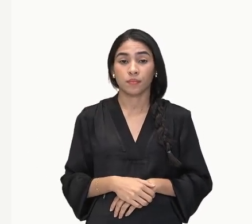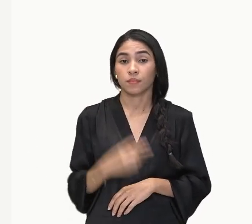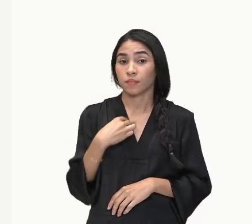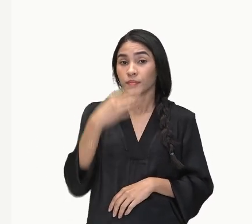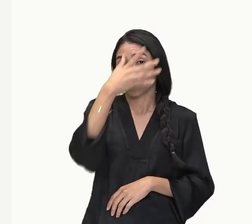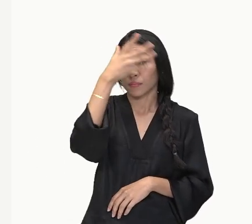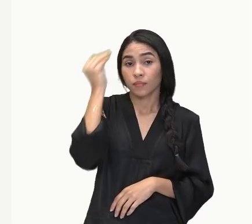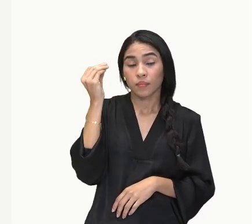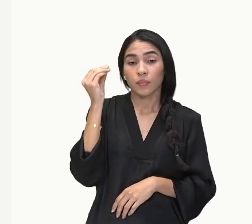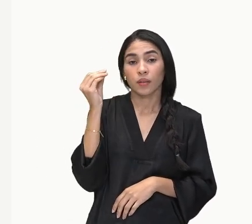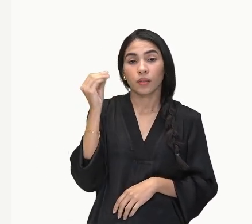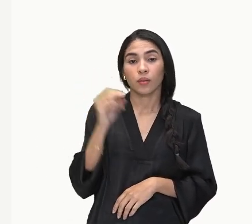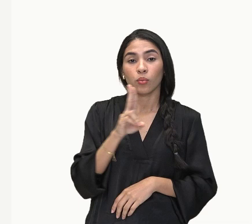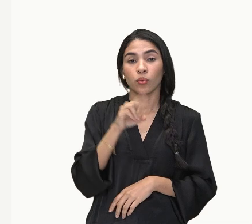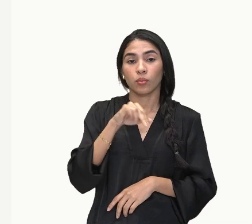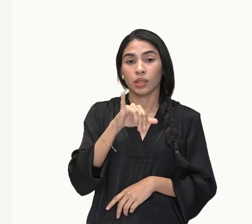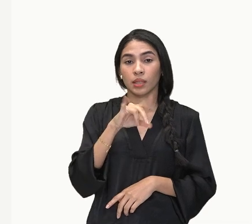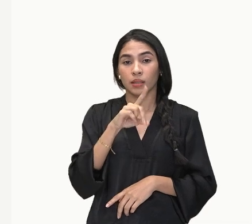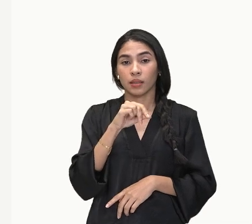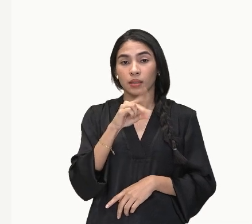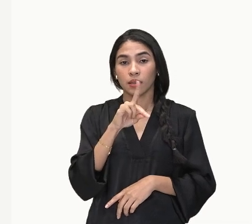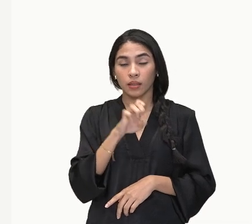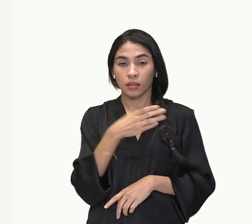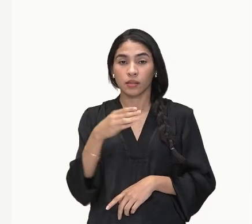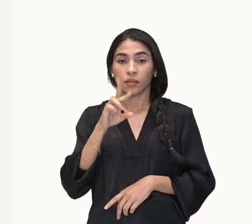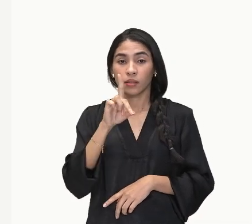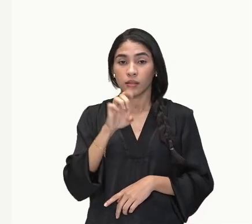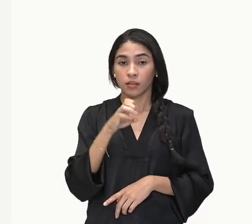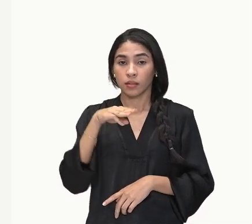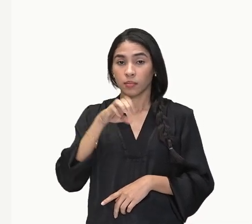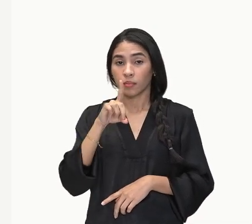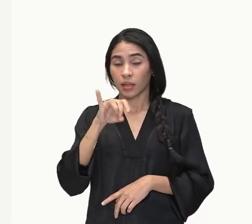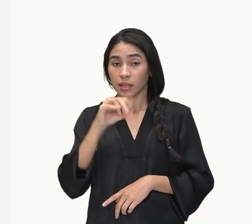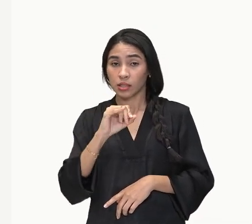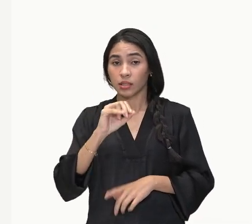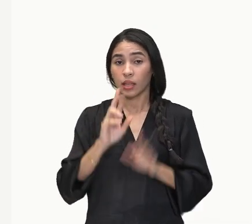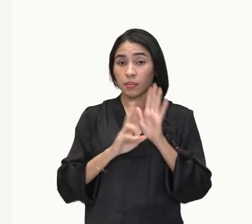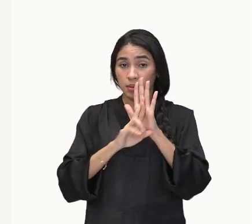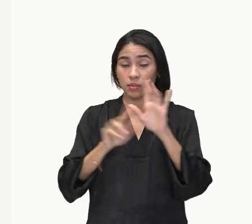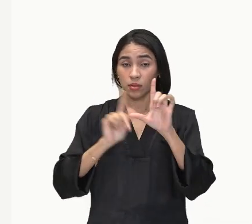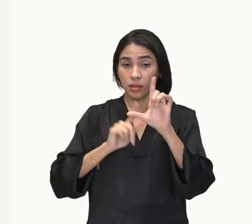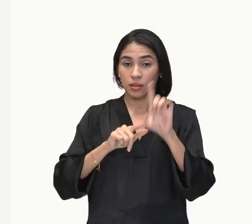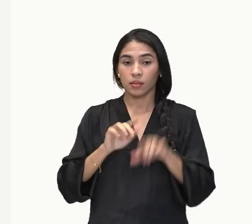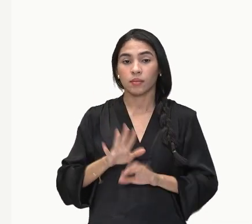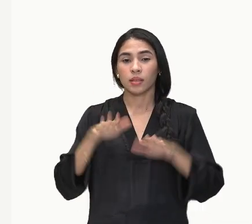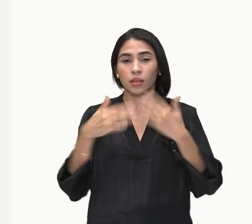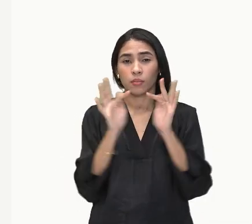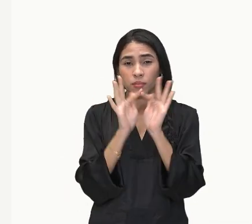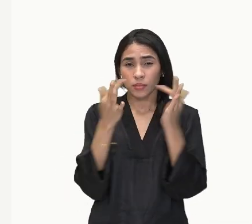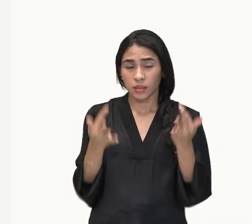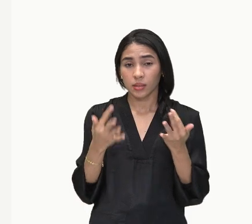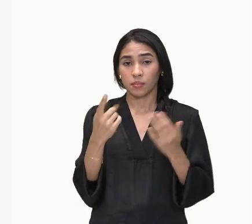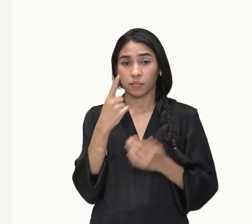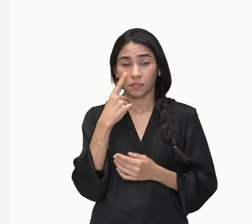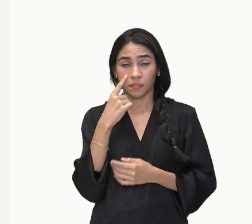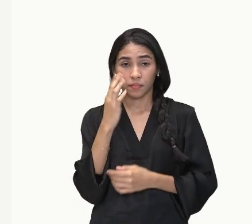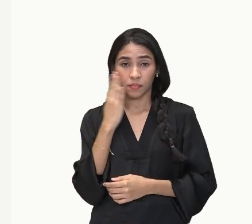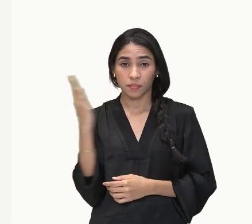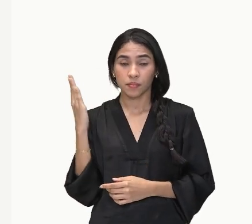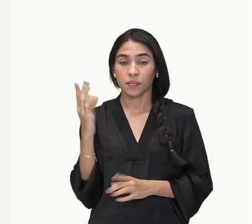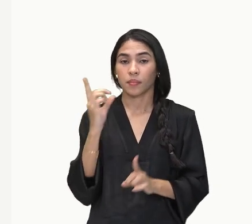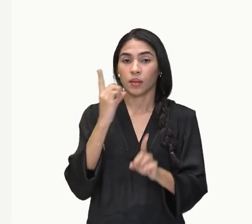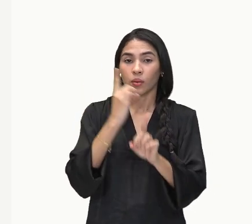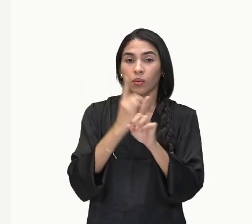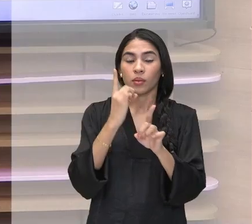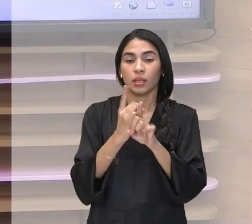esquecer da unidade de medida, né? Então, a gente observa que é bem simples aí, né, a gente encontrar ali